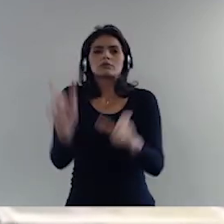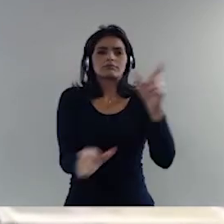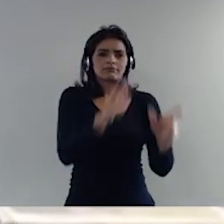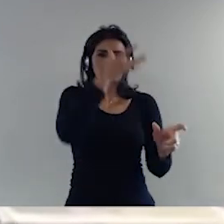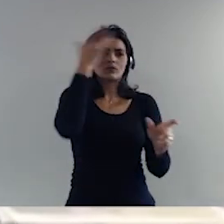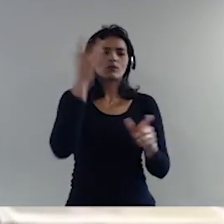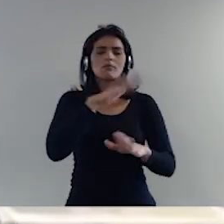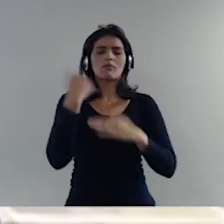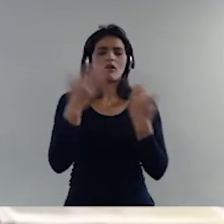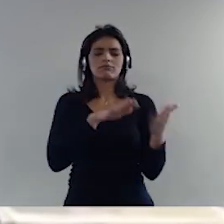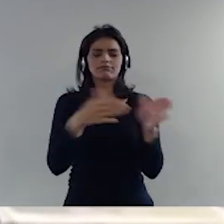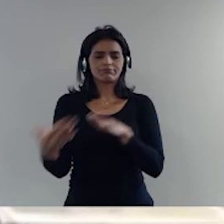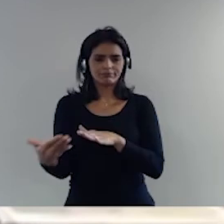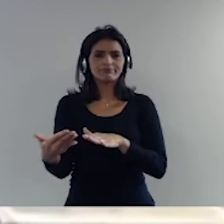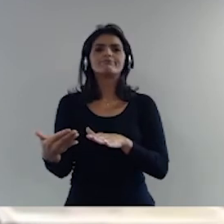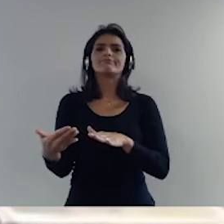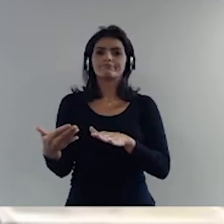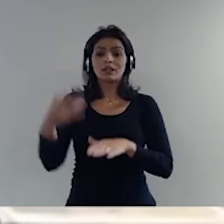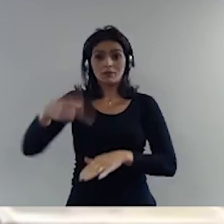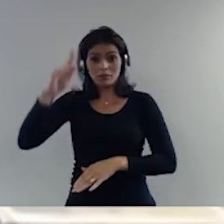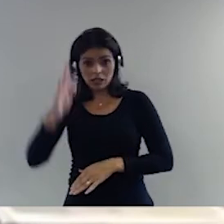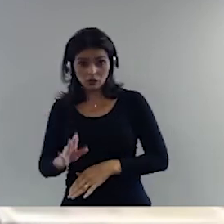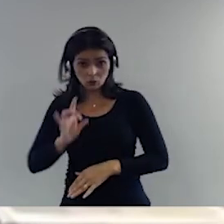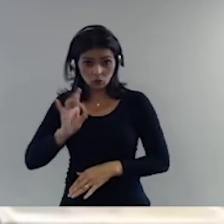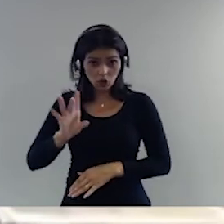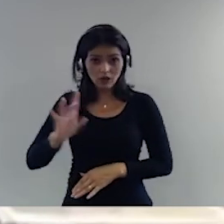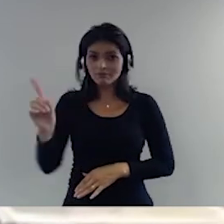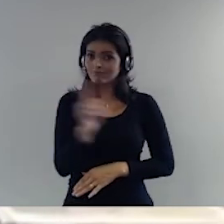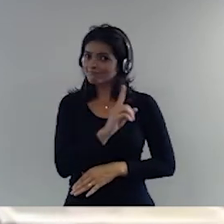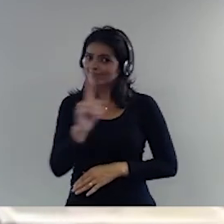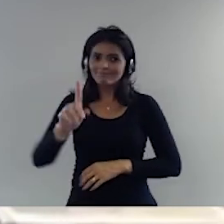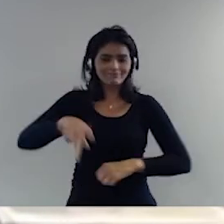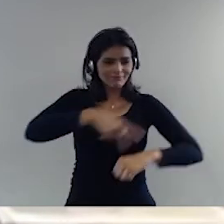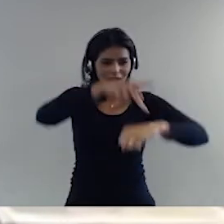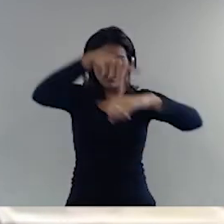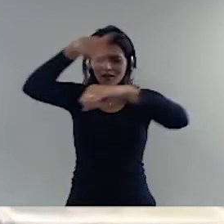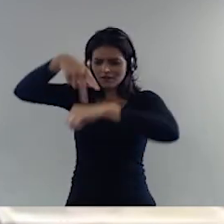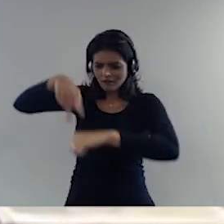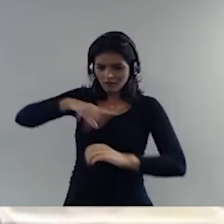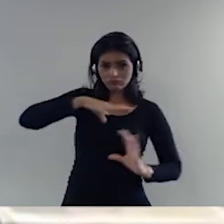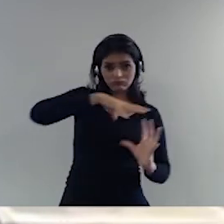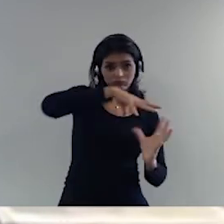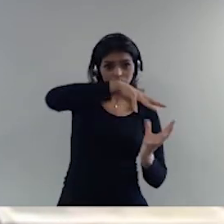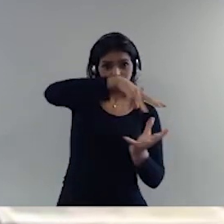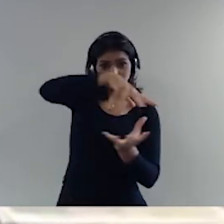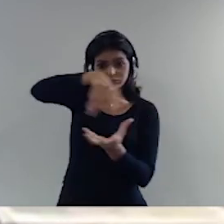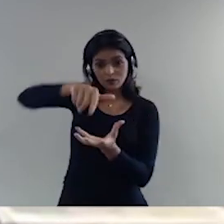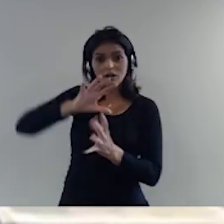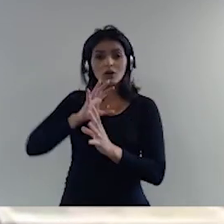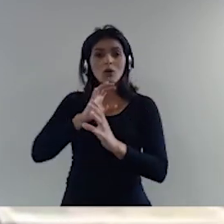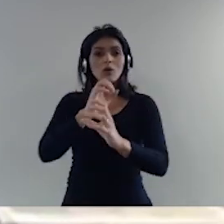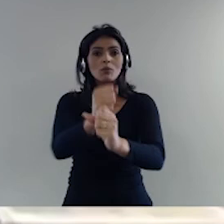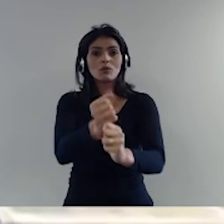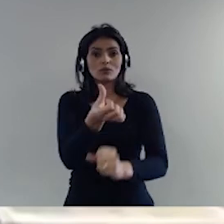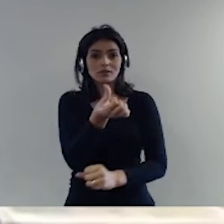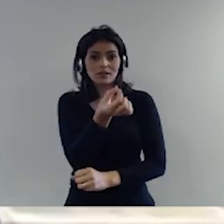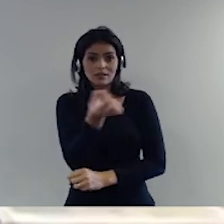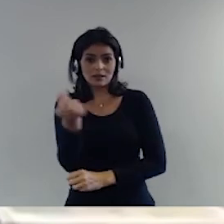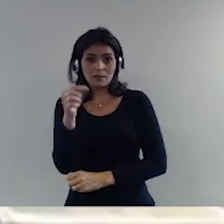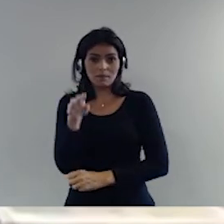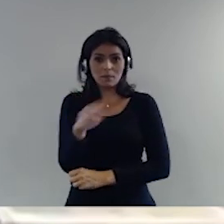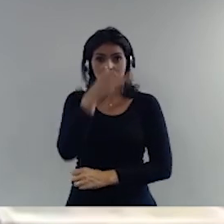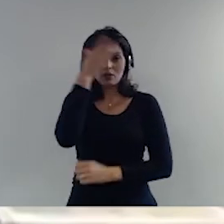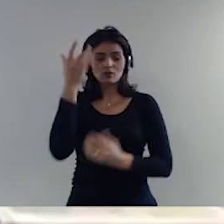de pessoas em todo o mundo. No mundo inteiro já passam de 600 mil mortos, é mais